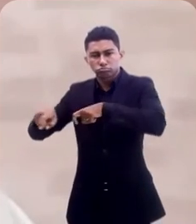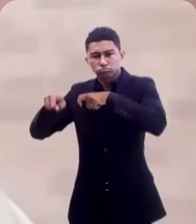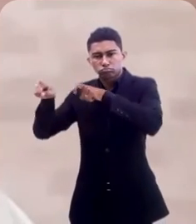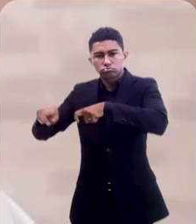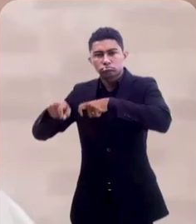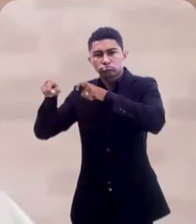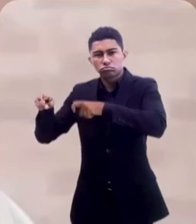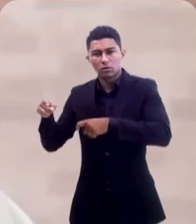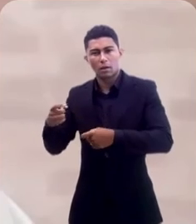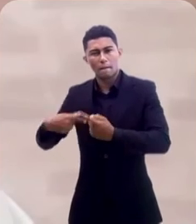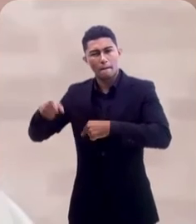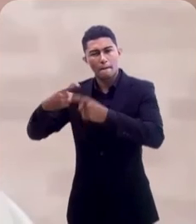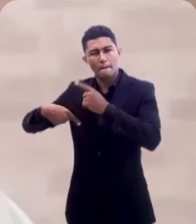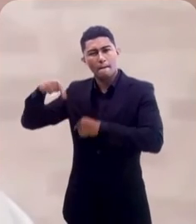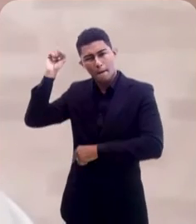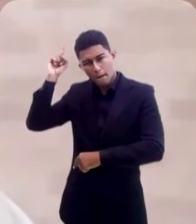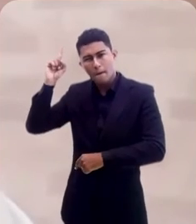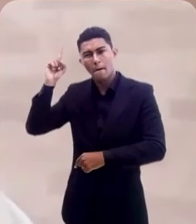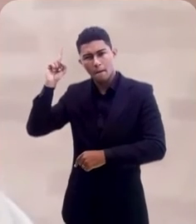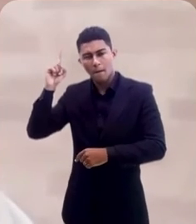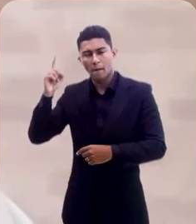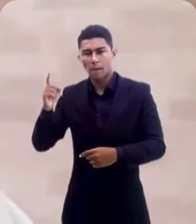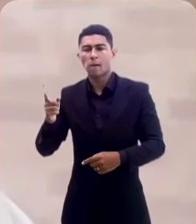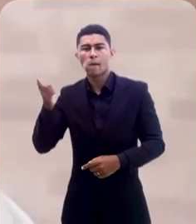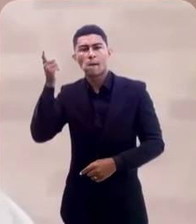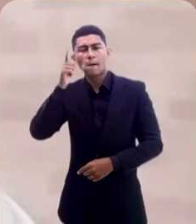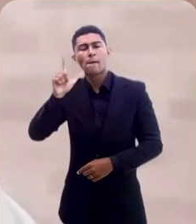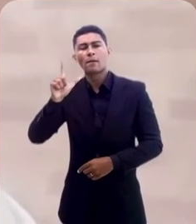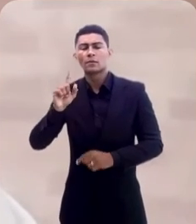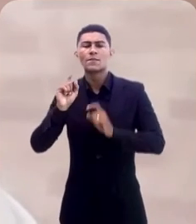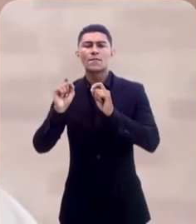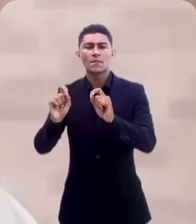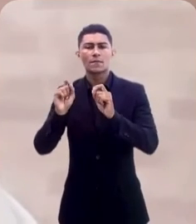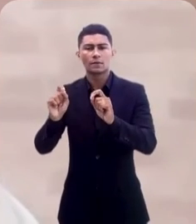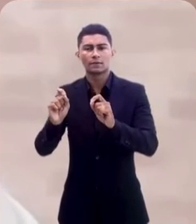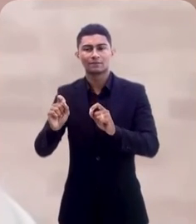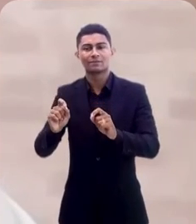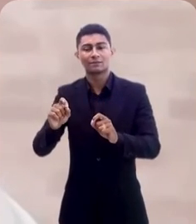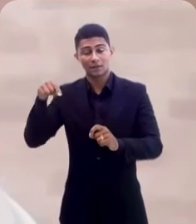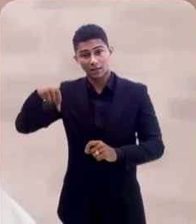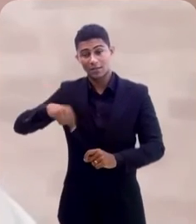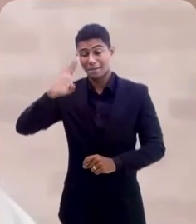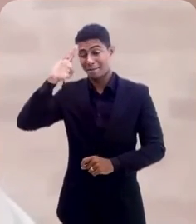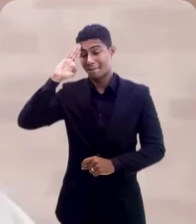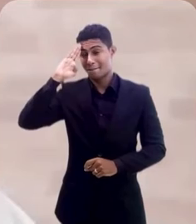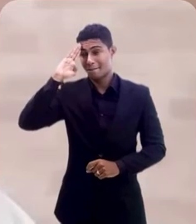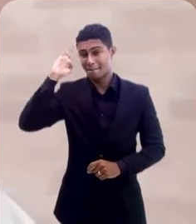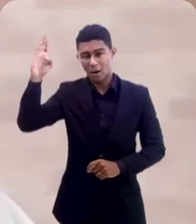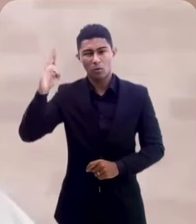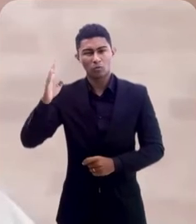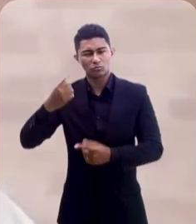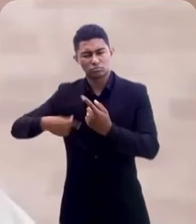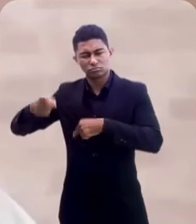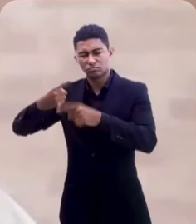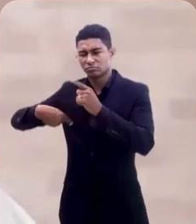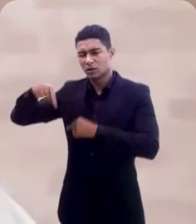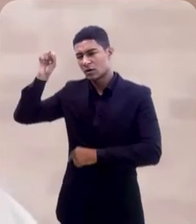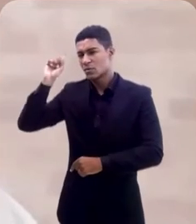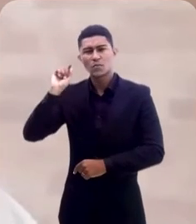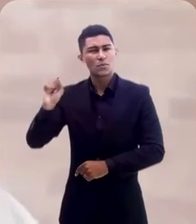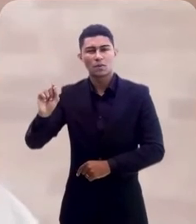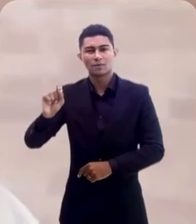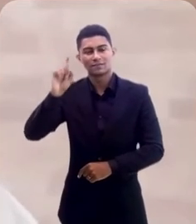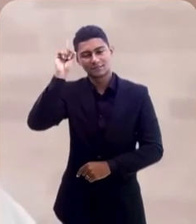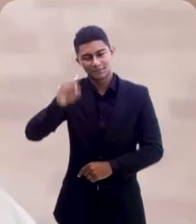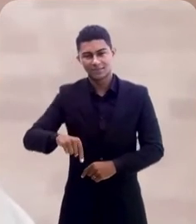agropecuária fluminense. Aí já não falo mais de agronegócio apenas. A grande riqueza que nós temos, amigos, é